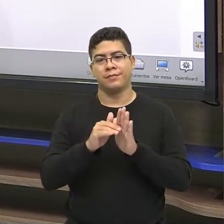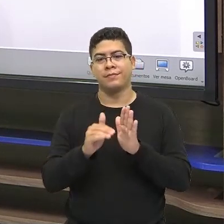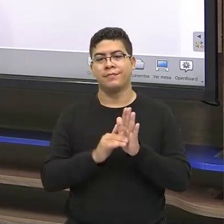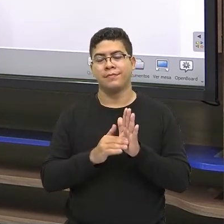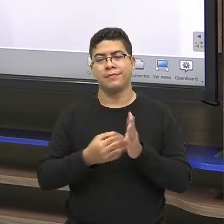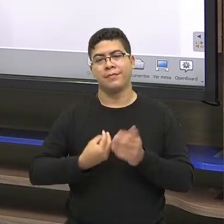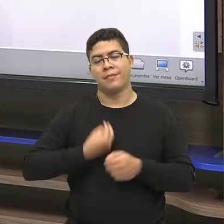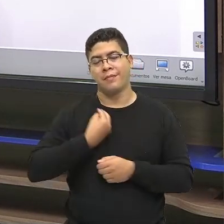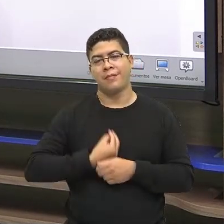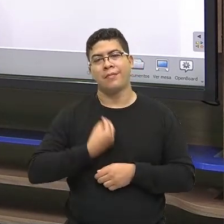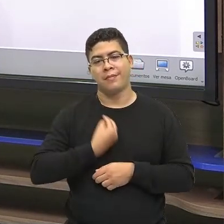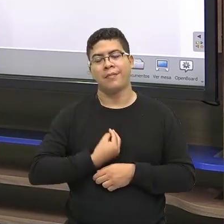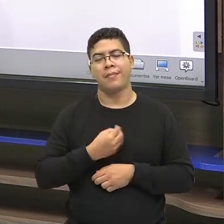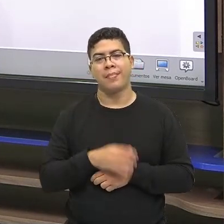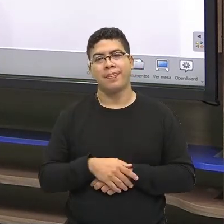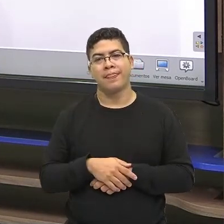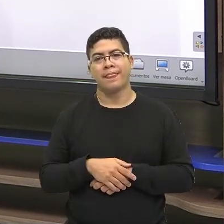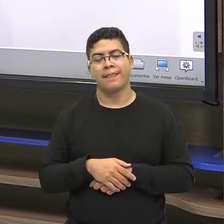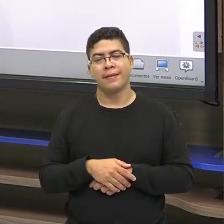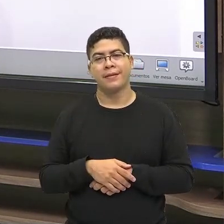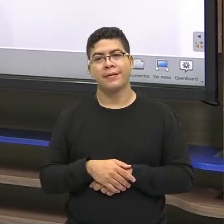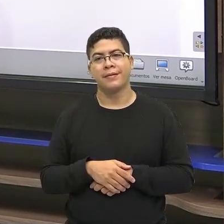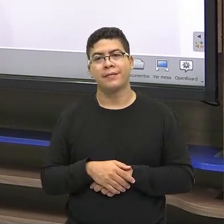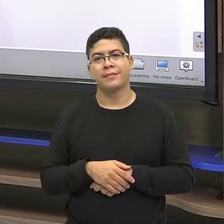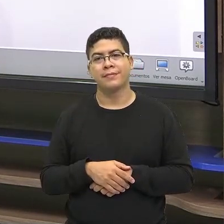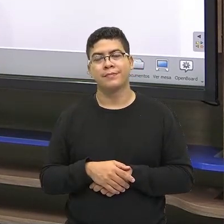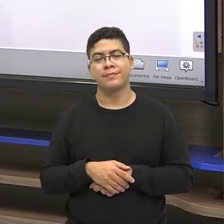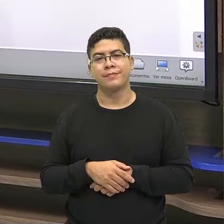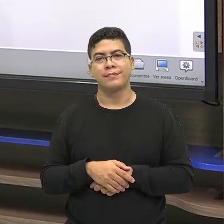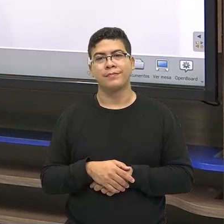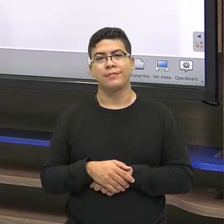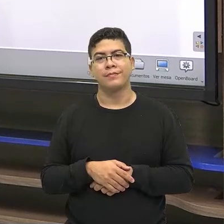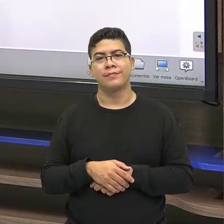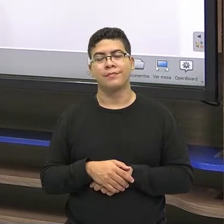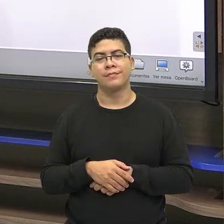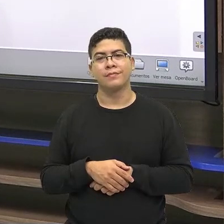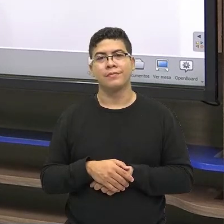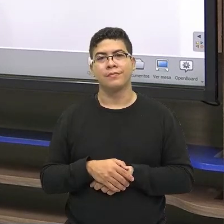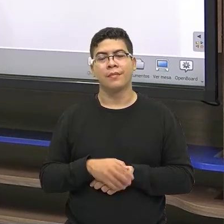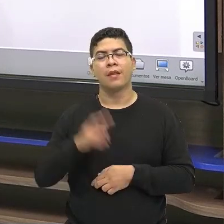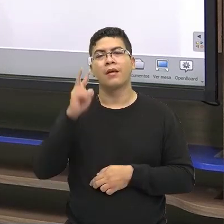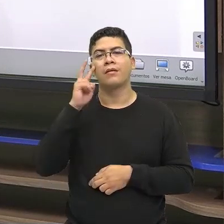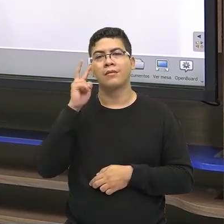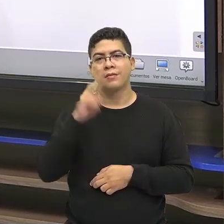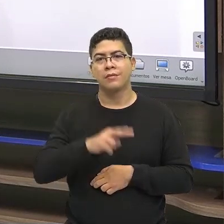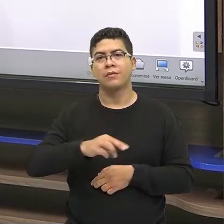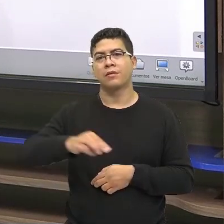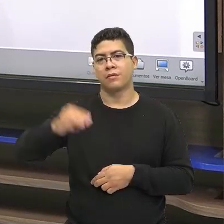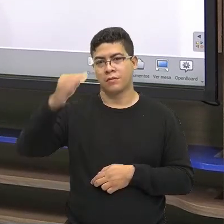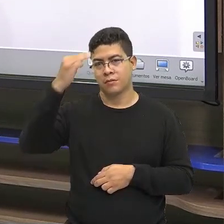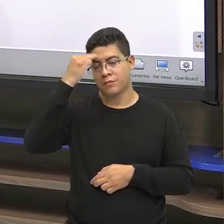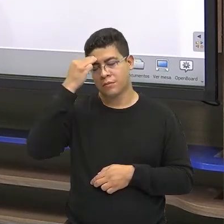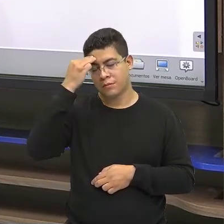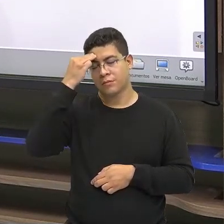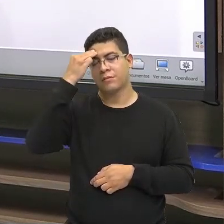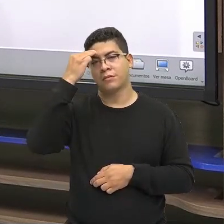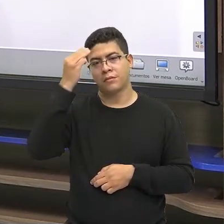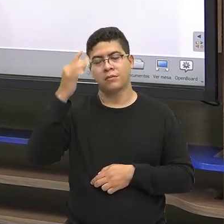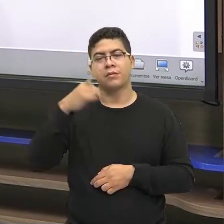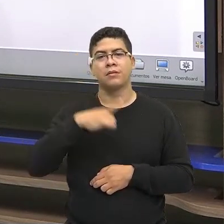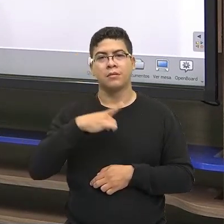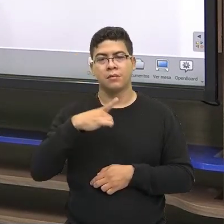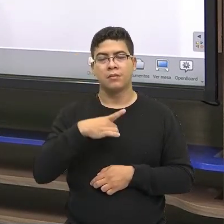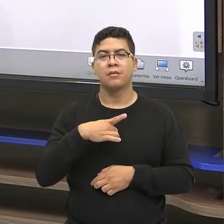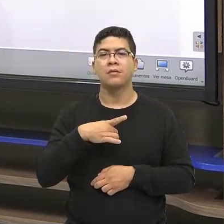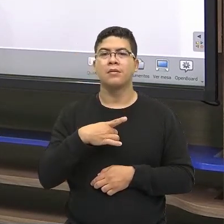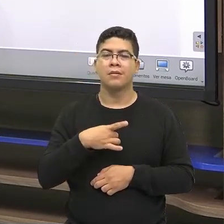No vídeo a gente viu que ele trazia suas memórias, resgatava as memórias da